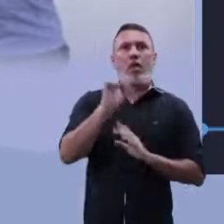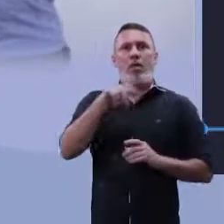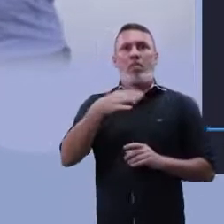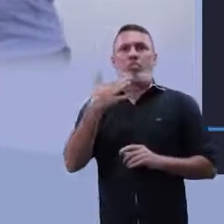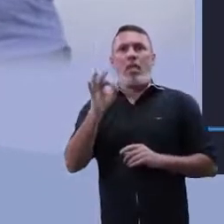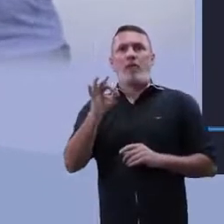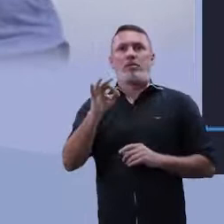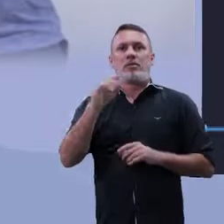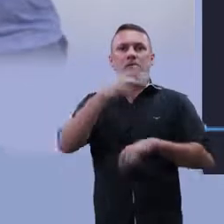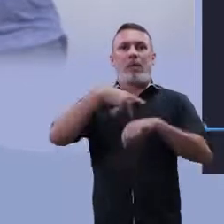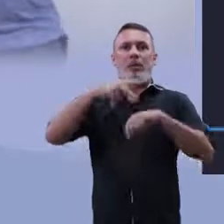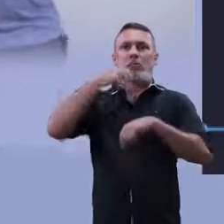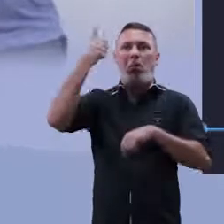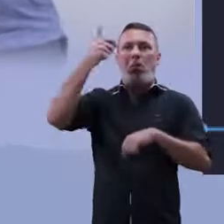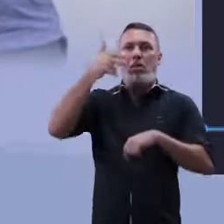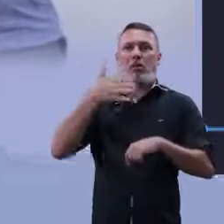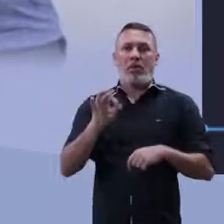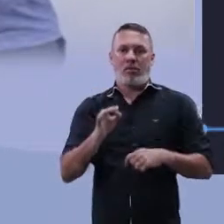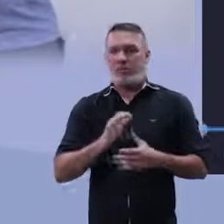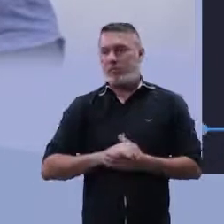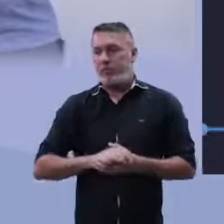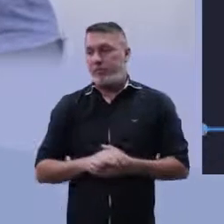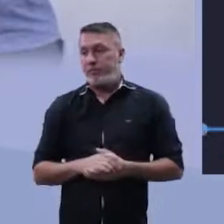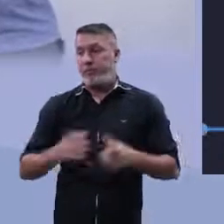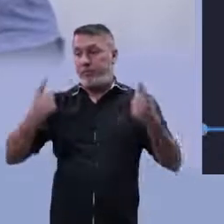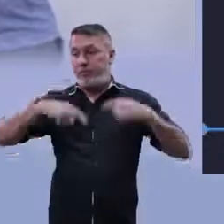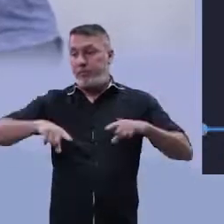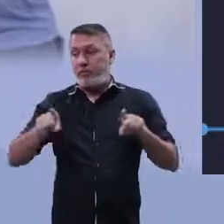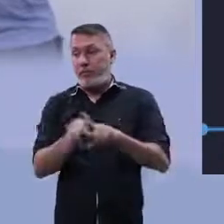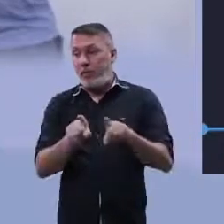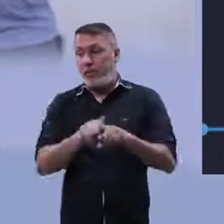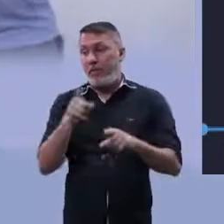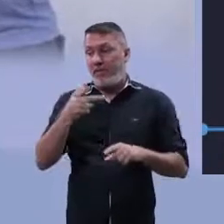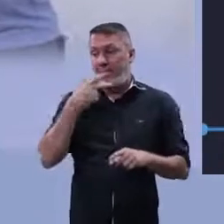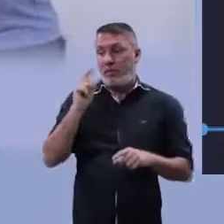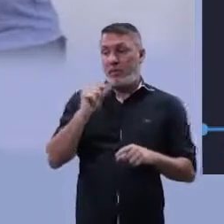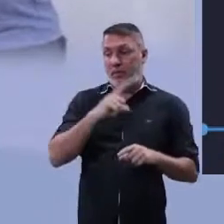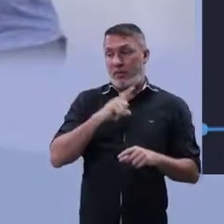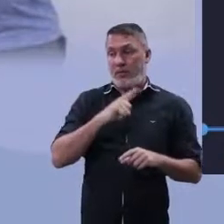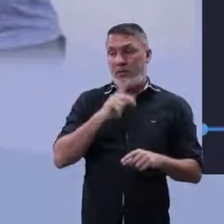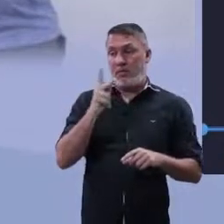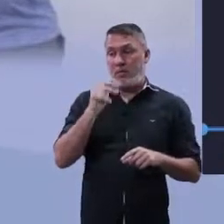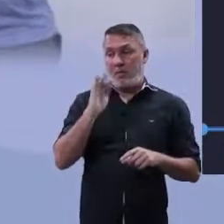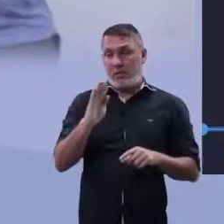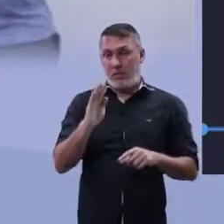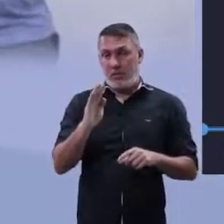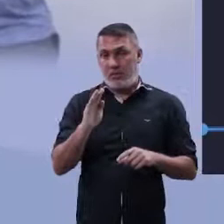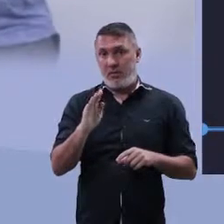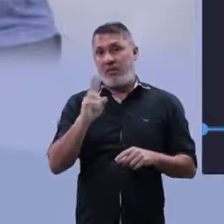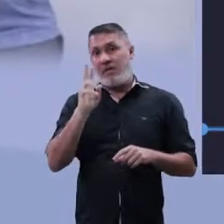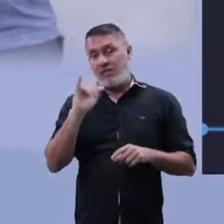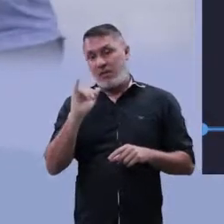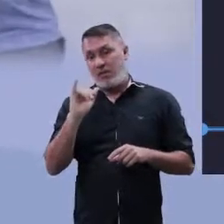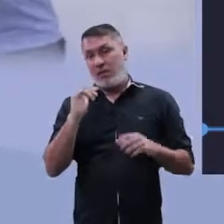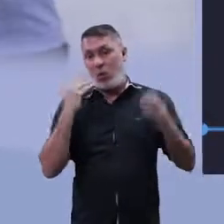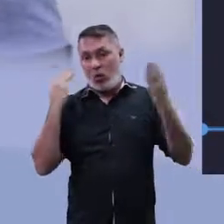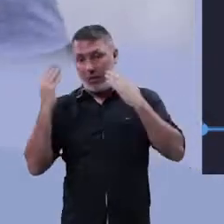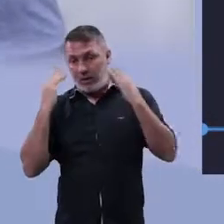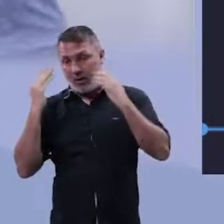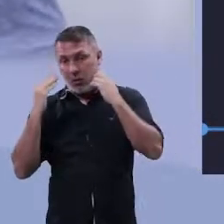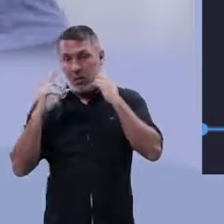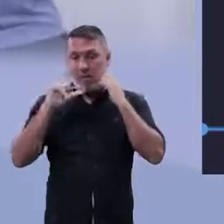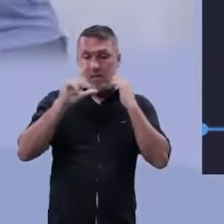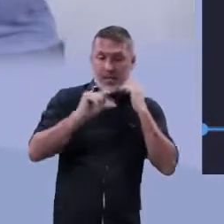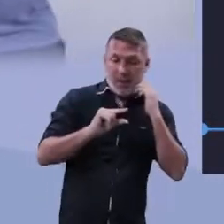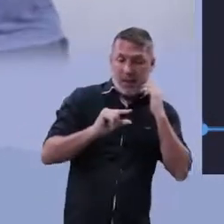o crescimento, né, do produto interno bruto nacional, segundo as previsões, seja menor em 2012 em